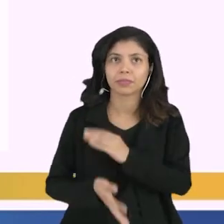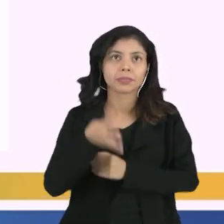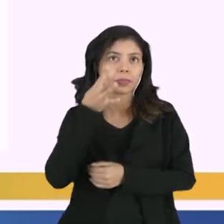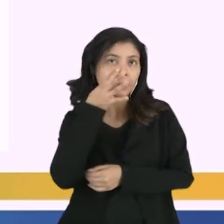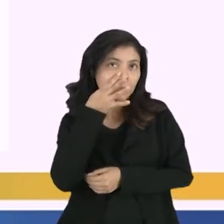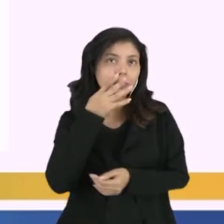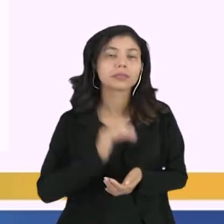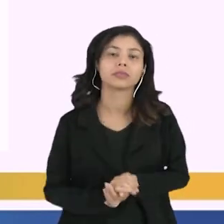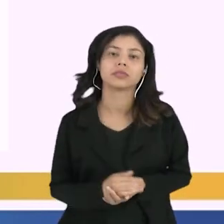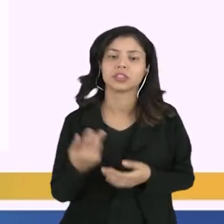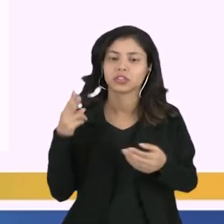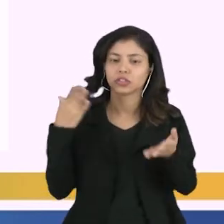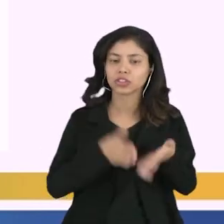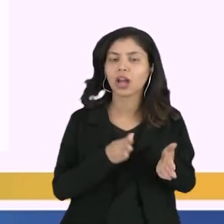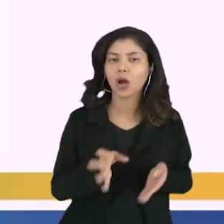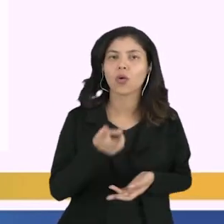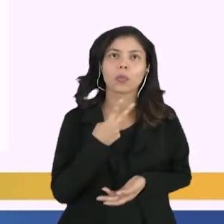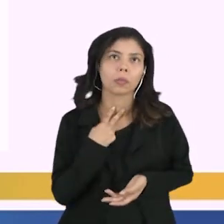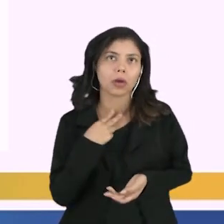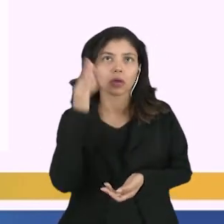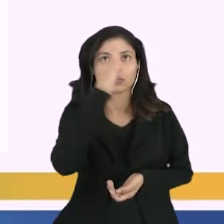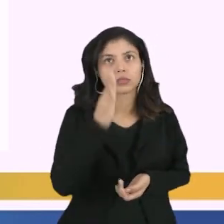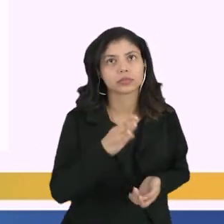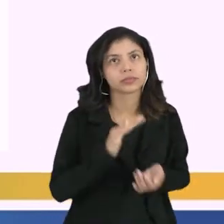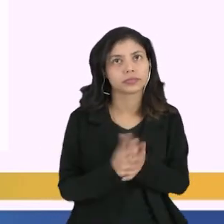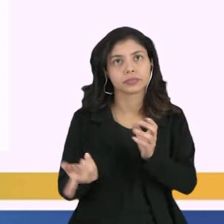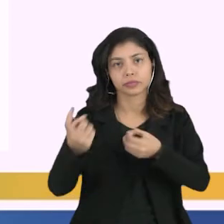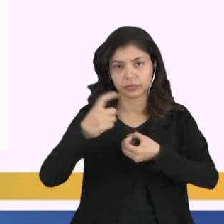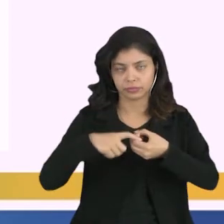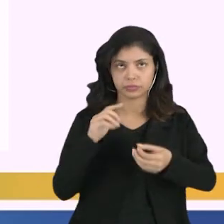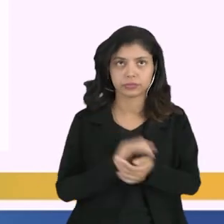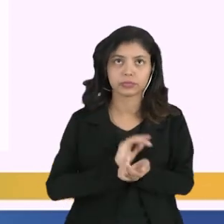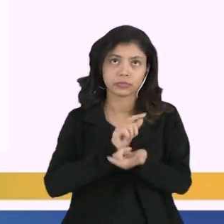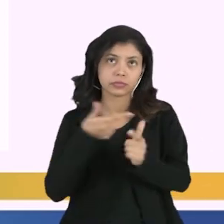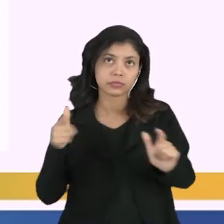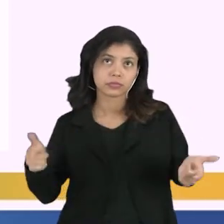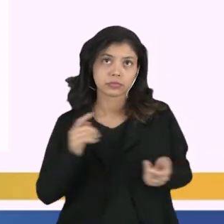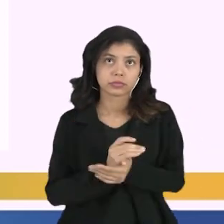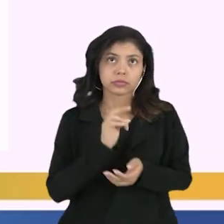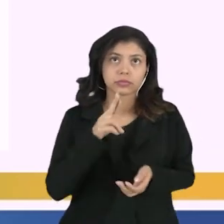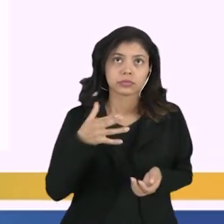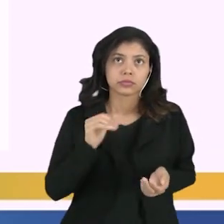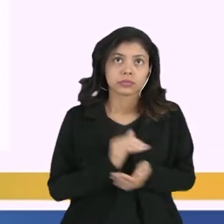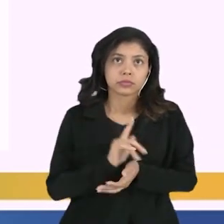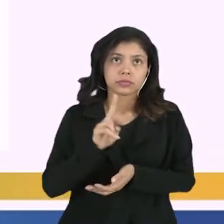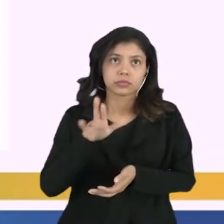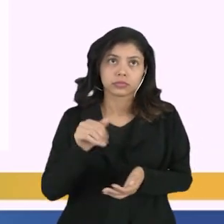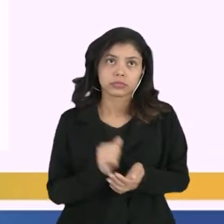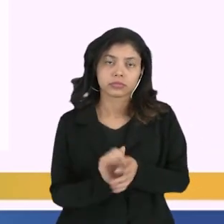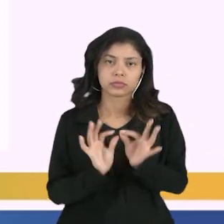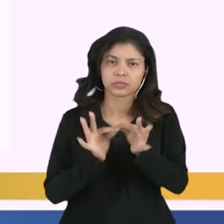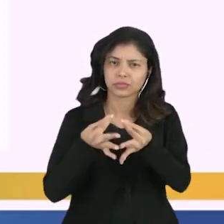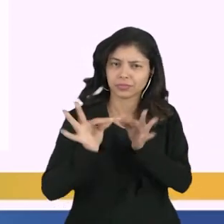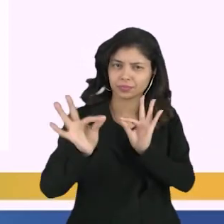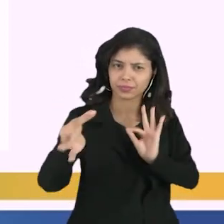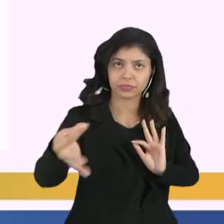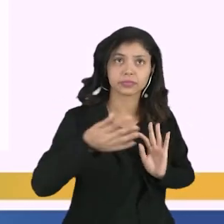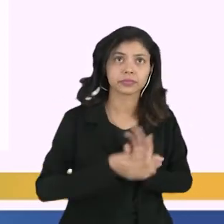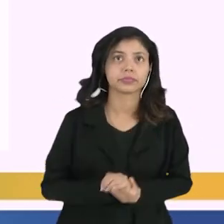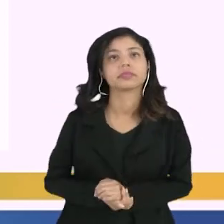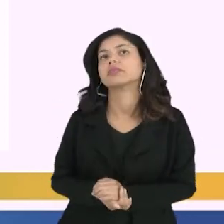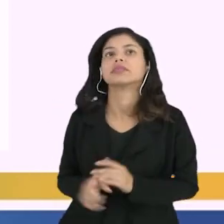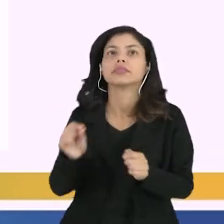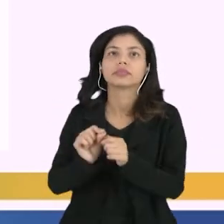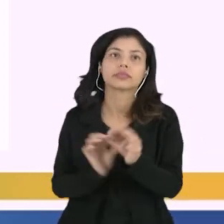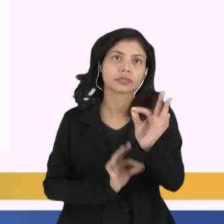alguns chegaram nem a ocupar, chegaram no Brasil e retornaram. A grande extensão dos lotes também eram extensos, né, para